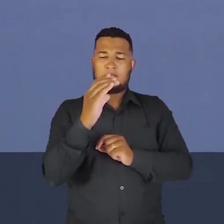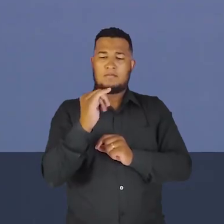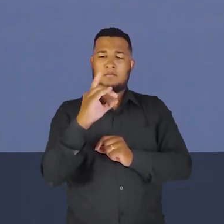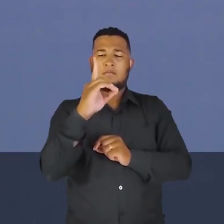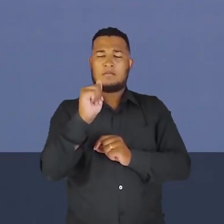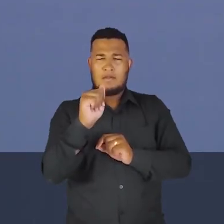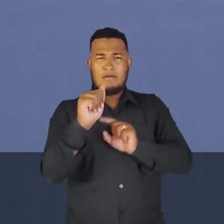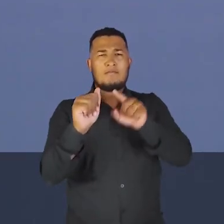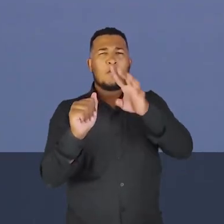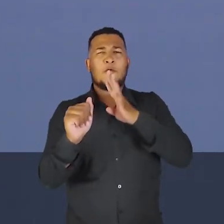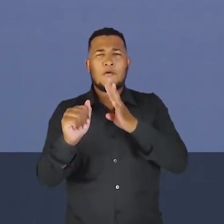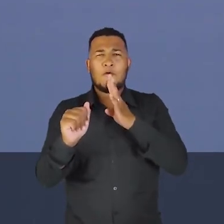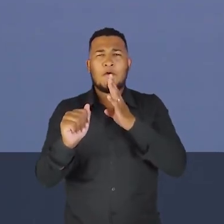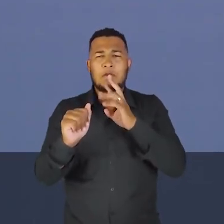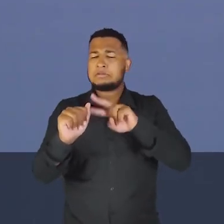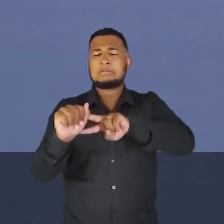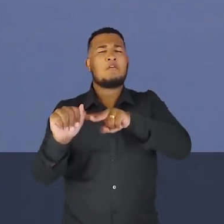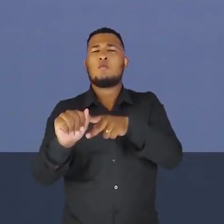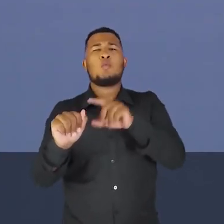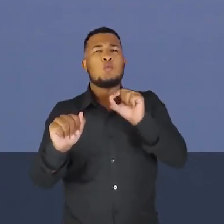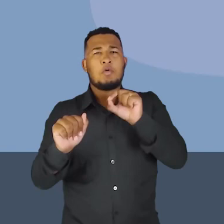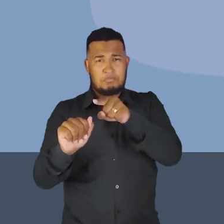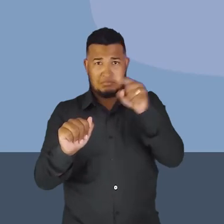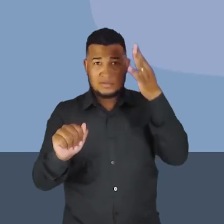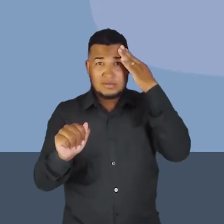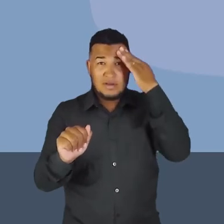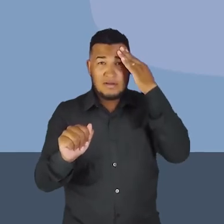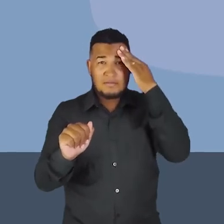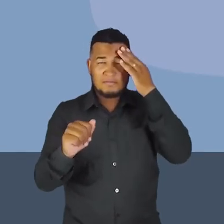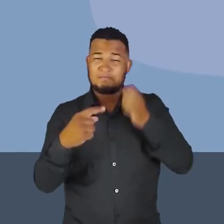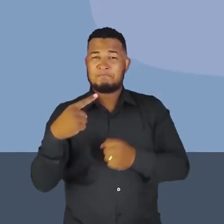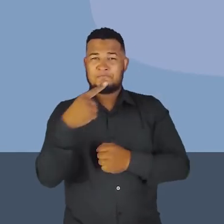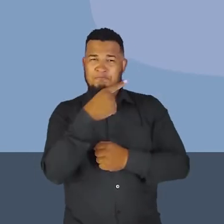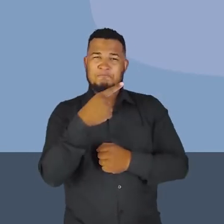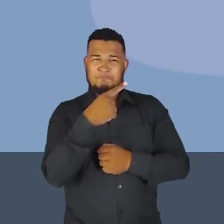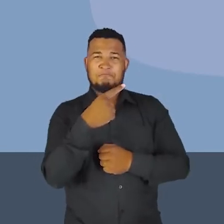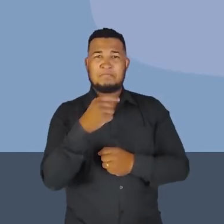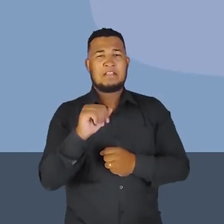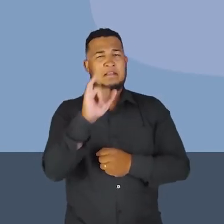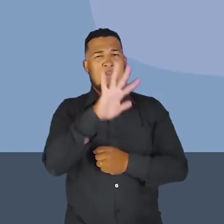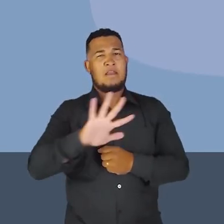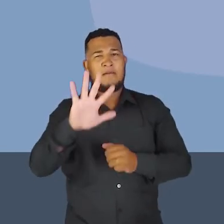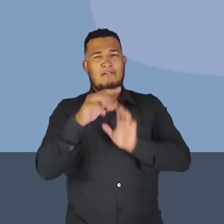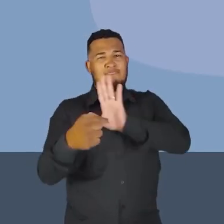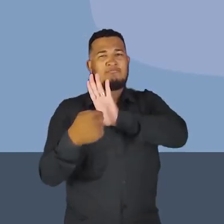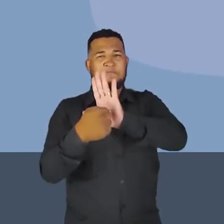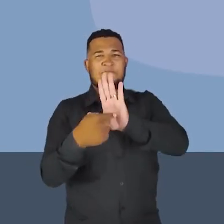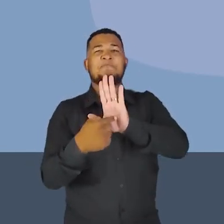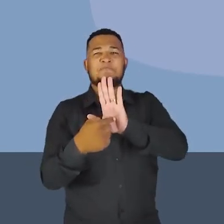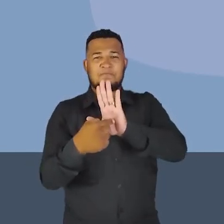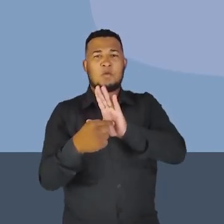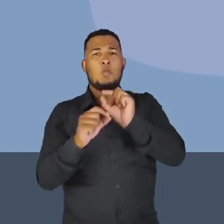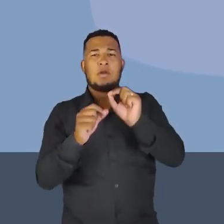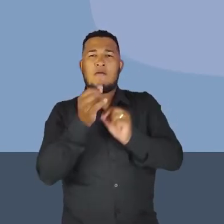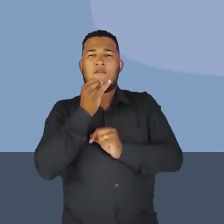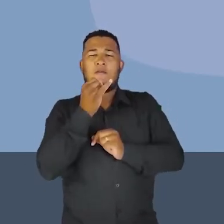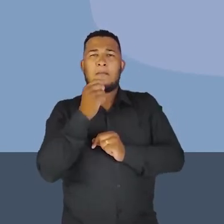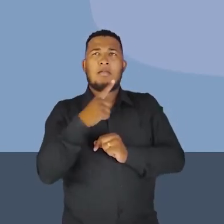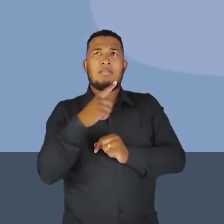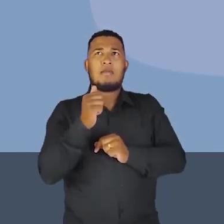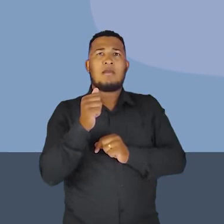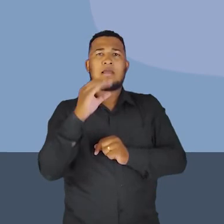falar de chuva ácida? Você sabe o que significa chuva ácida? Tem uma imagem aqui que está trazendo aqui, então, os gases para a gente,